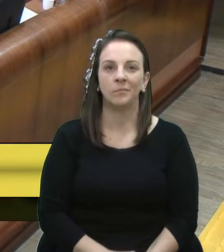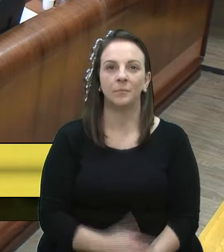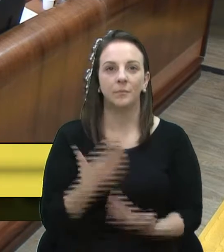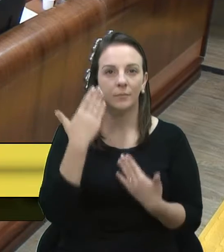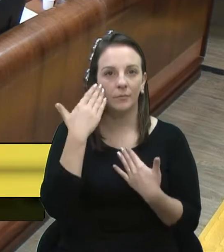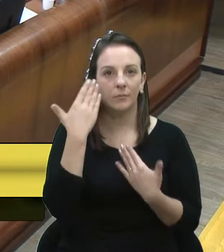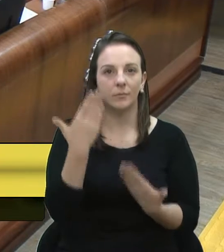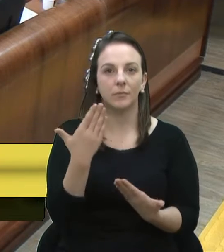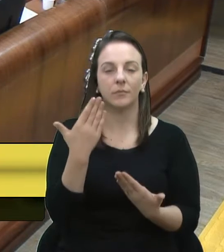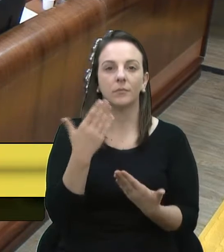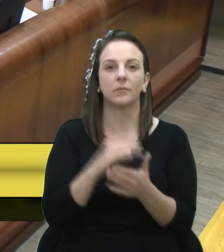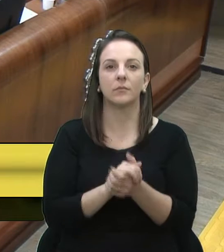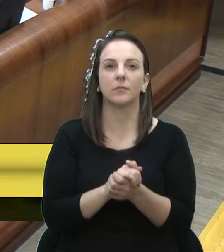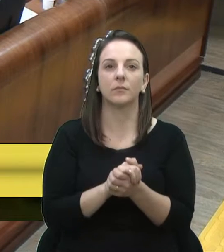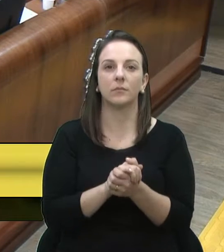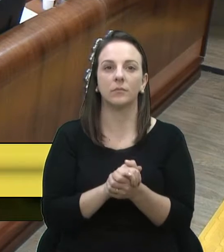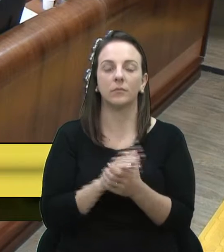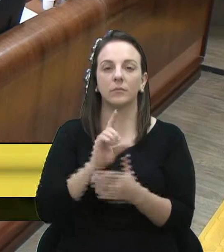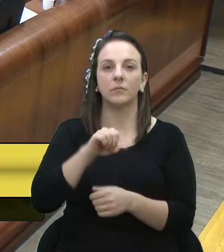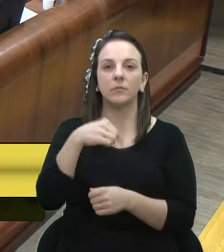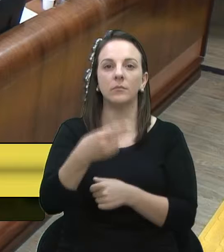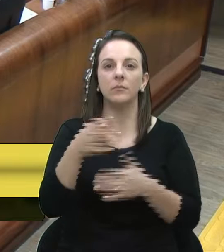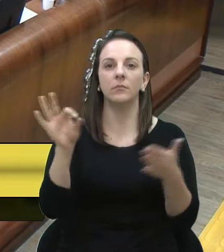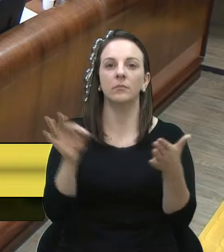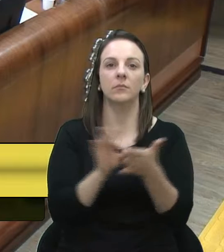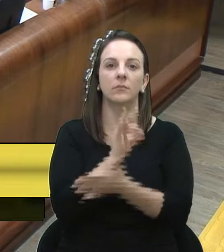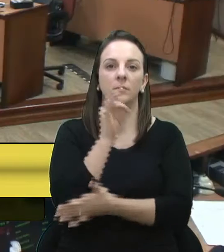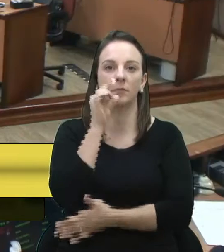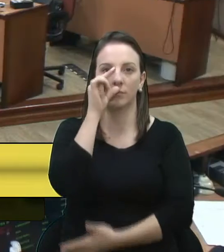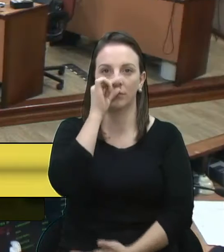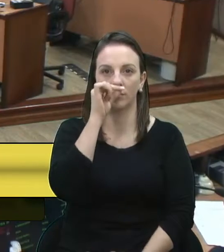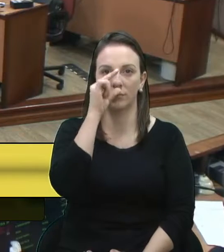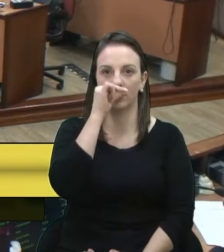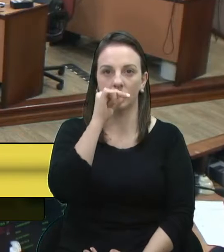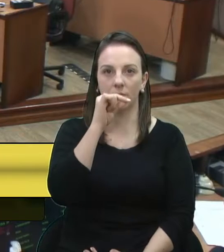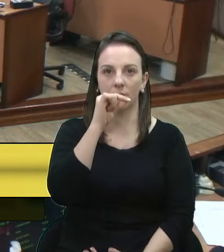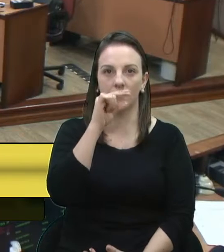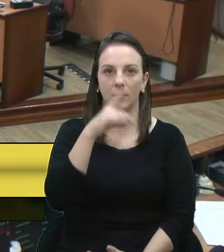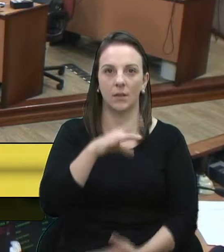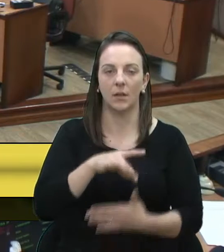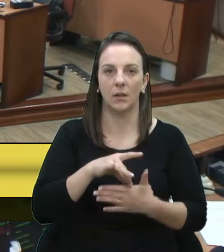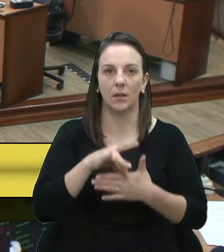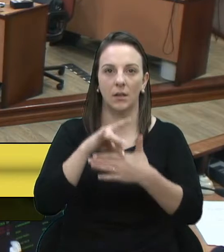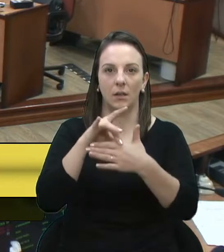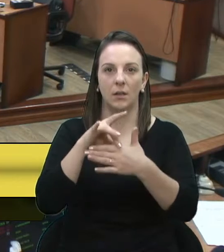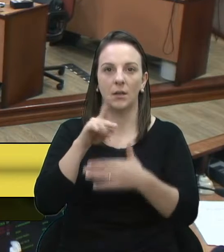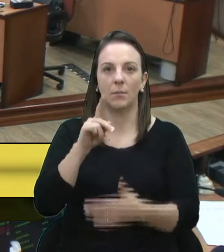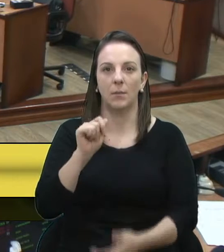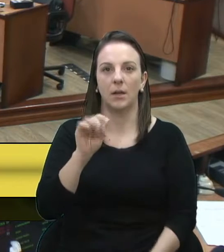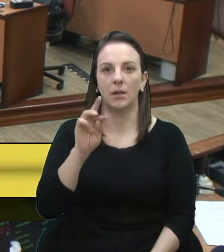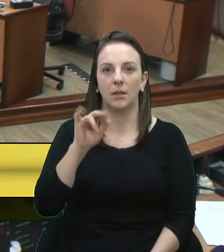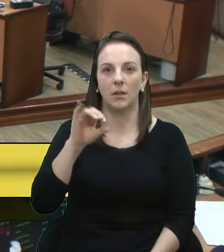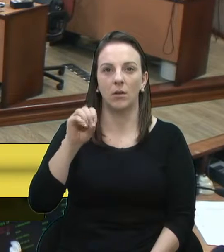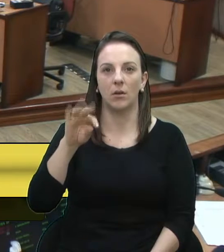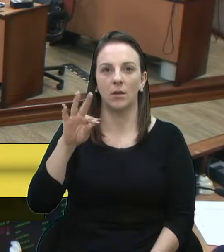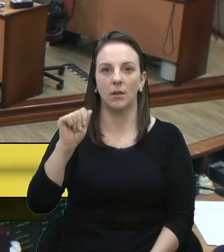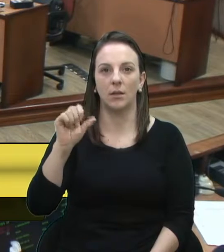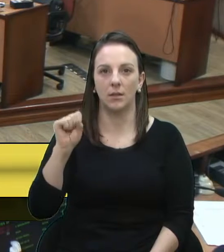Obrigado. Próximo inscrito, Sandro Fantinel, declaração de líder Patriotas, com a